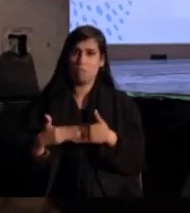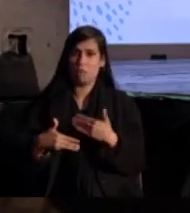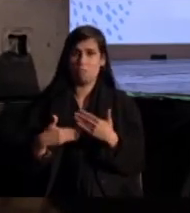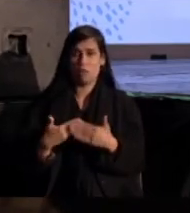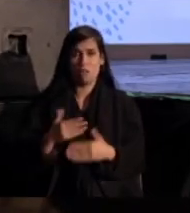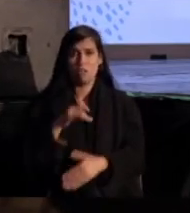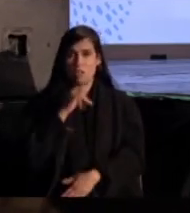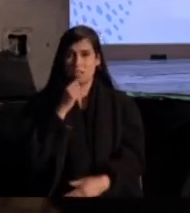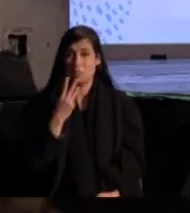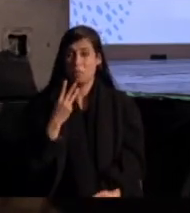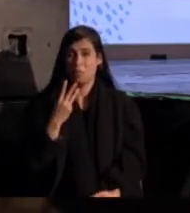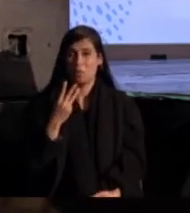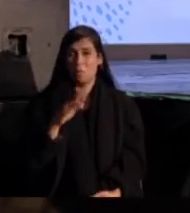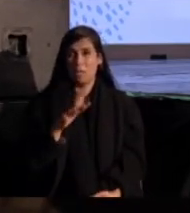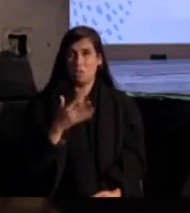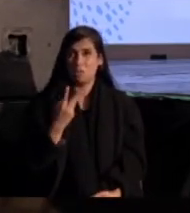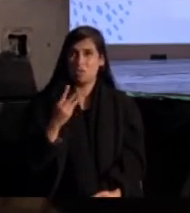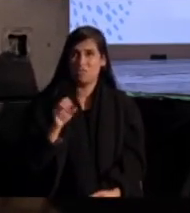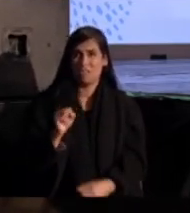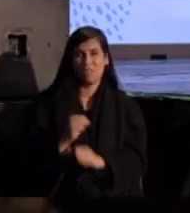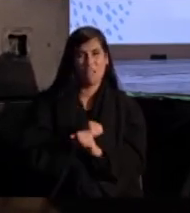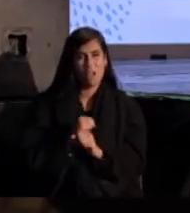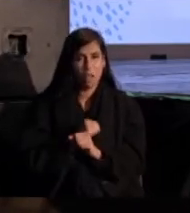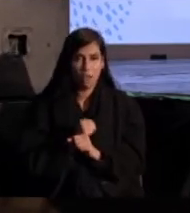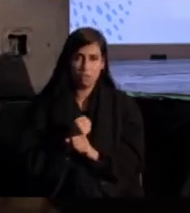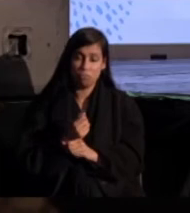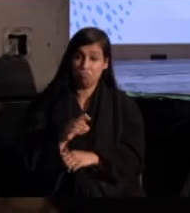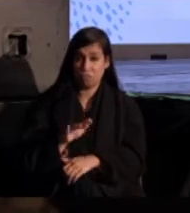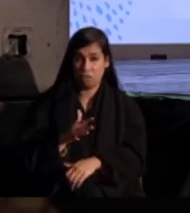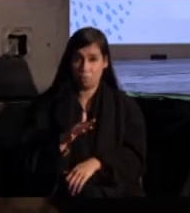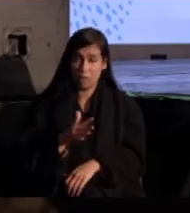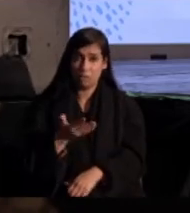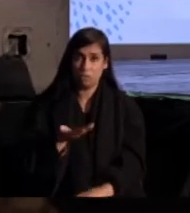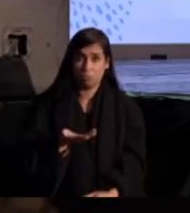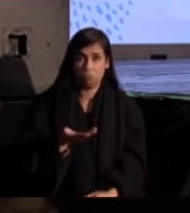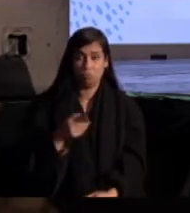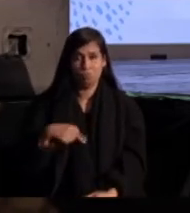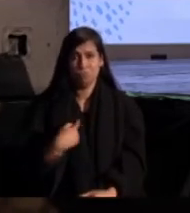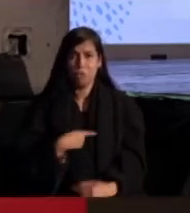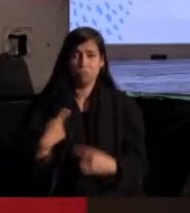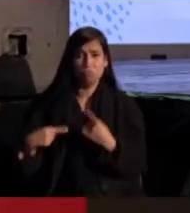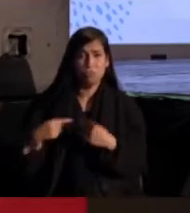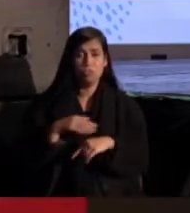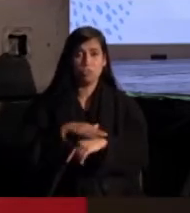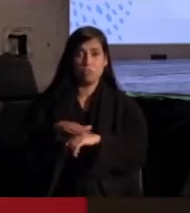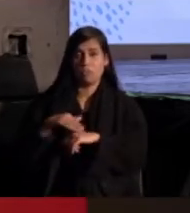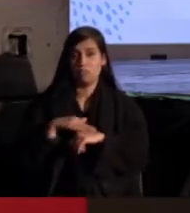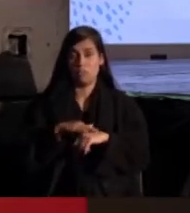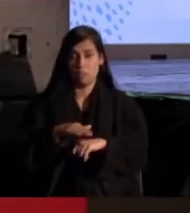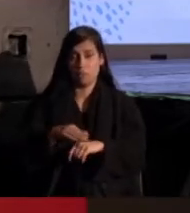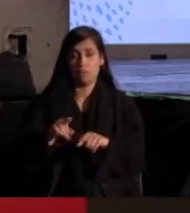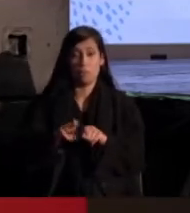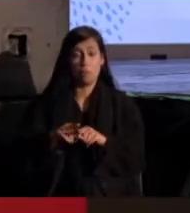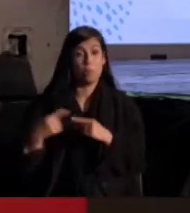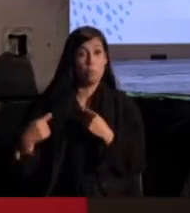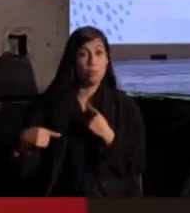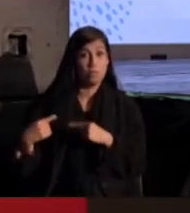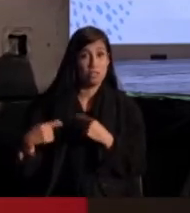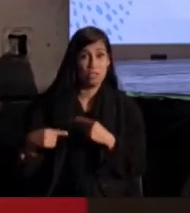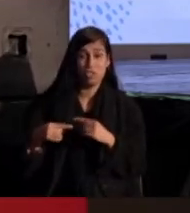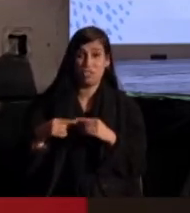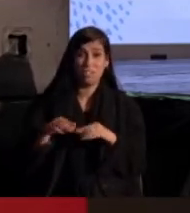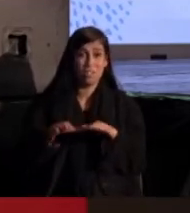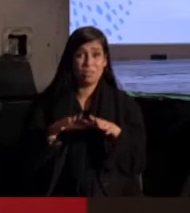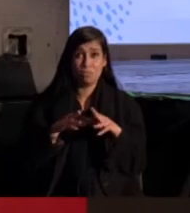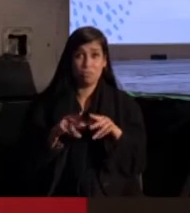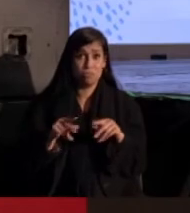colocar os últimos 30 anos, desde a Constituinte para cá, desde 88 para cá, políticas que foram desmontadas muito rapidamente, né?